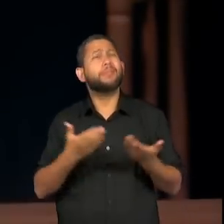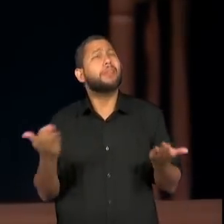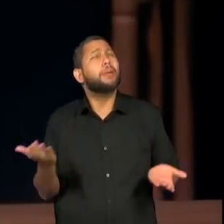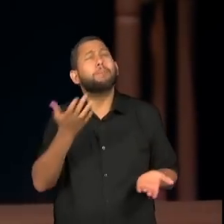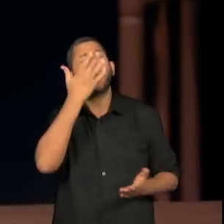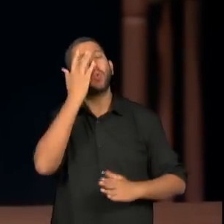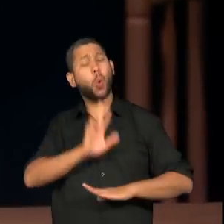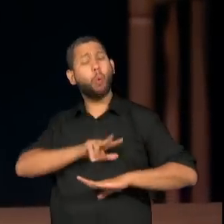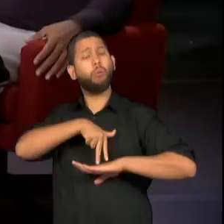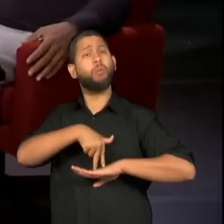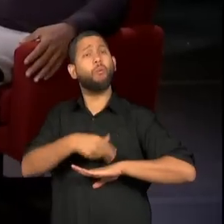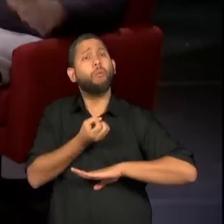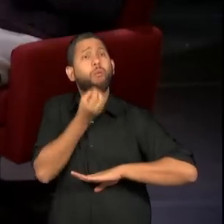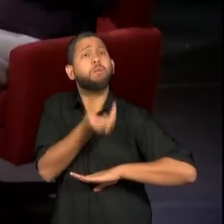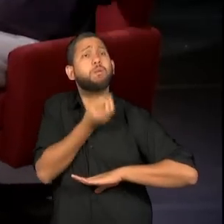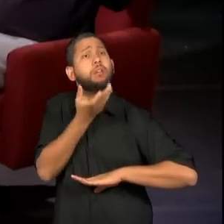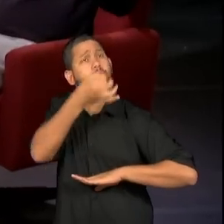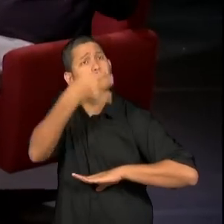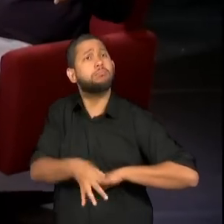dizer?